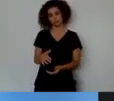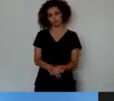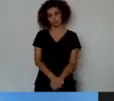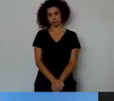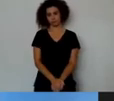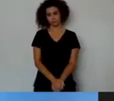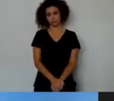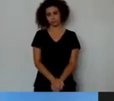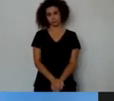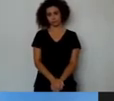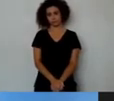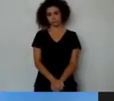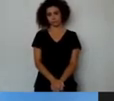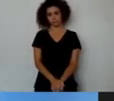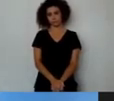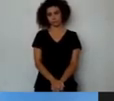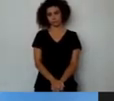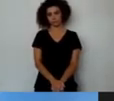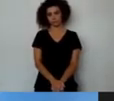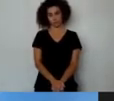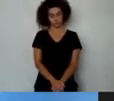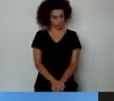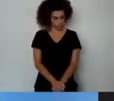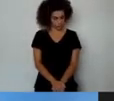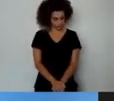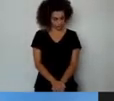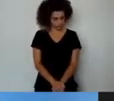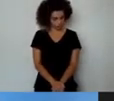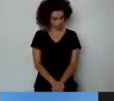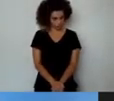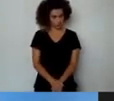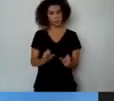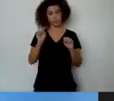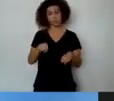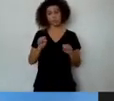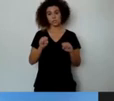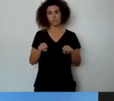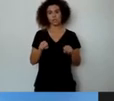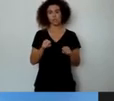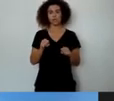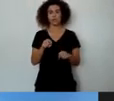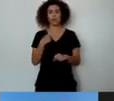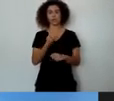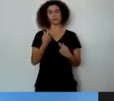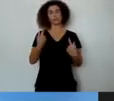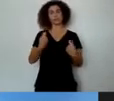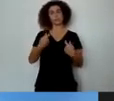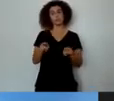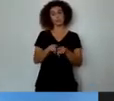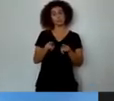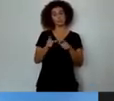Sim, atravessar por ambos, né? E, além disso, uma coisa que a gente precisa, talvez, pensar